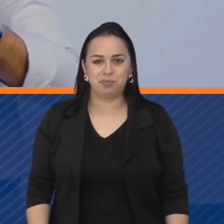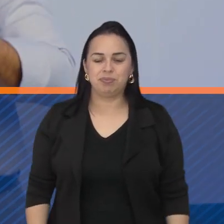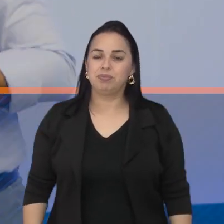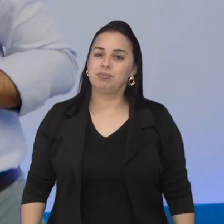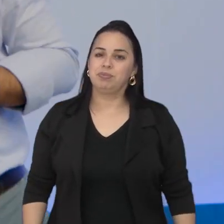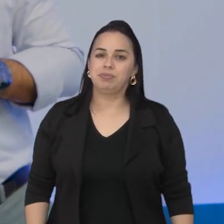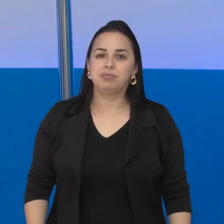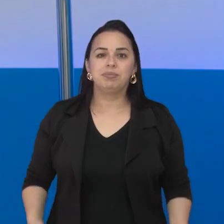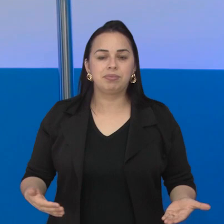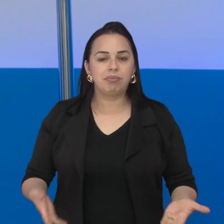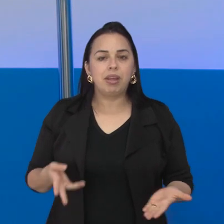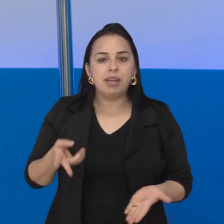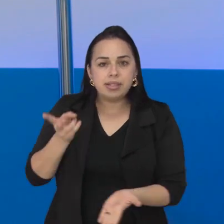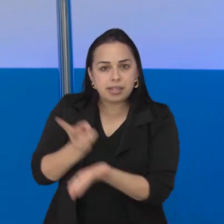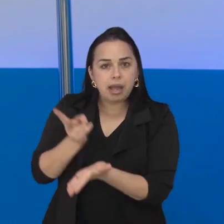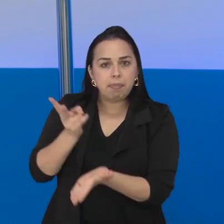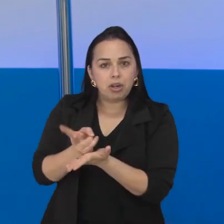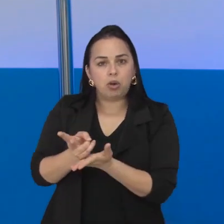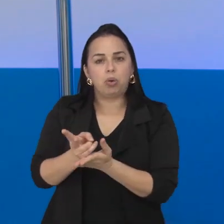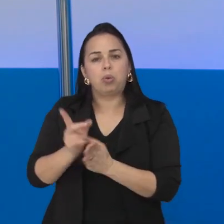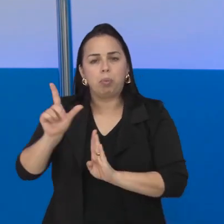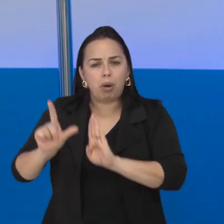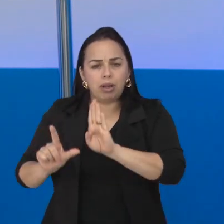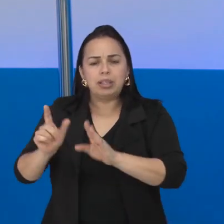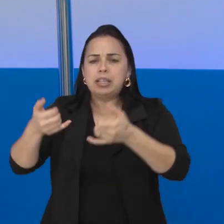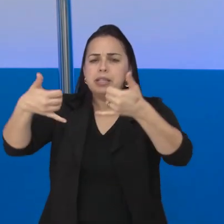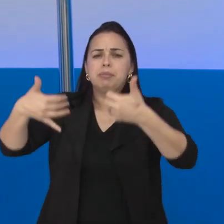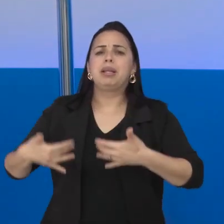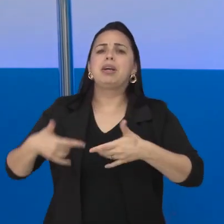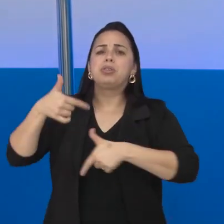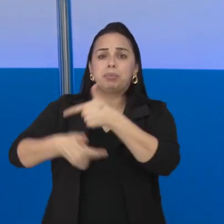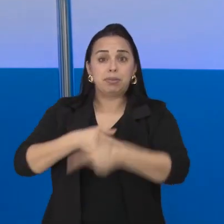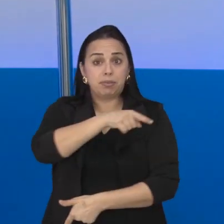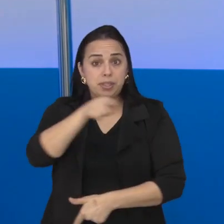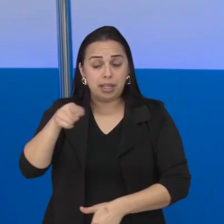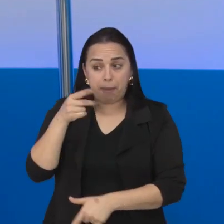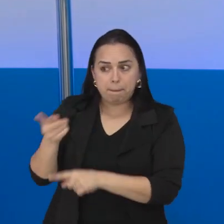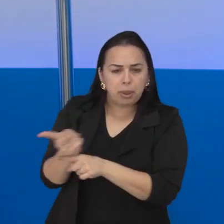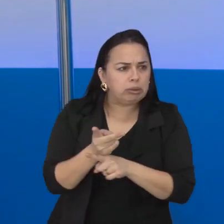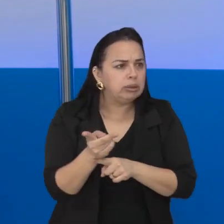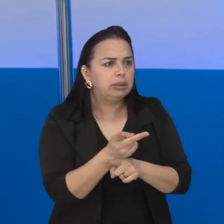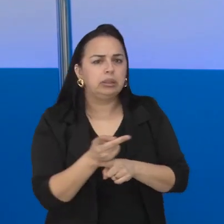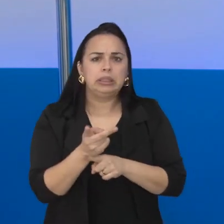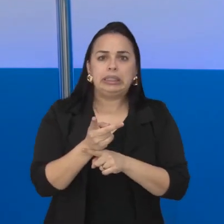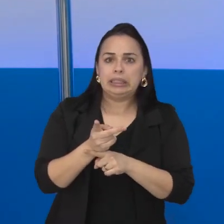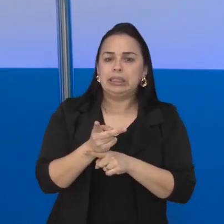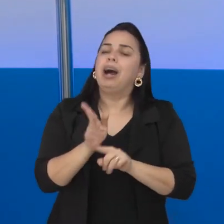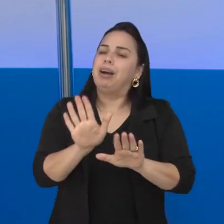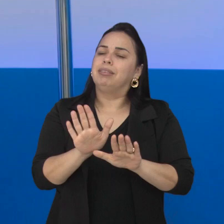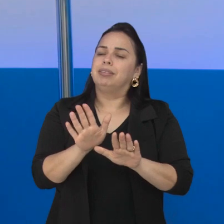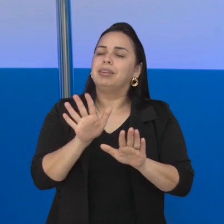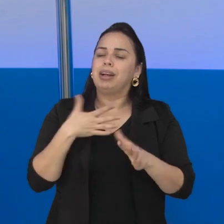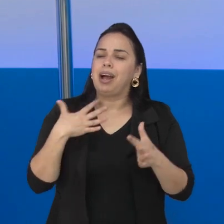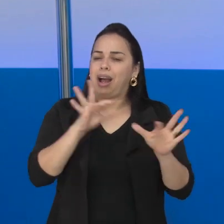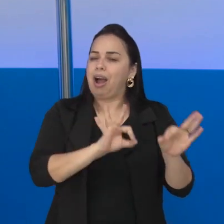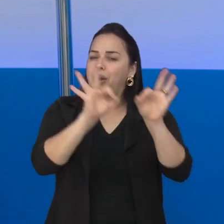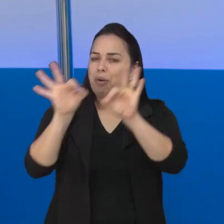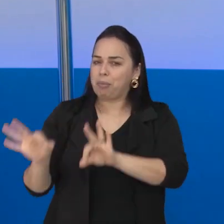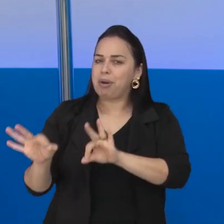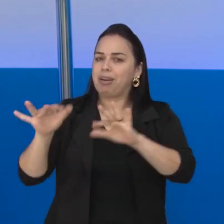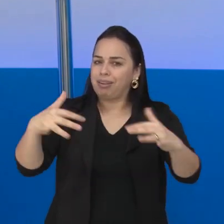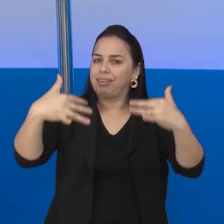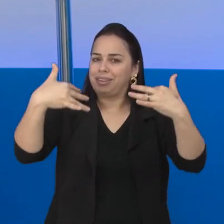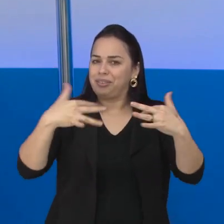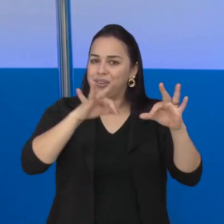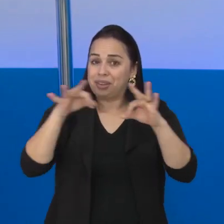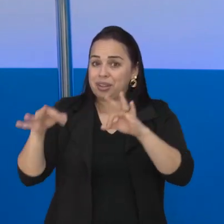tela. E sempre no boletim a gente fala de emprego, né? Então, se você está na busca por uma vaga de trabalho, eu te convido para